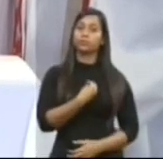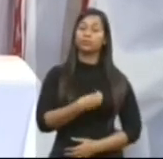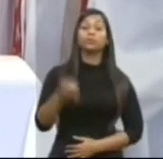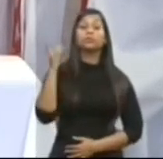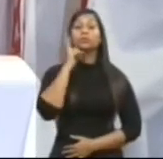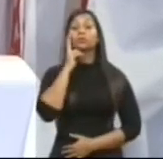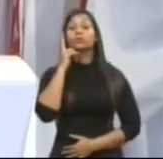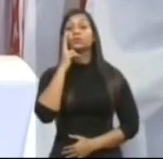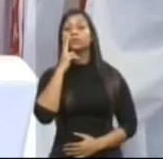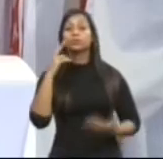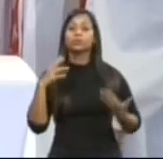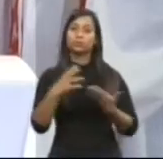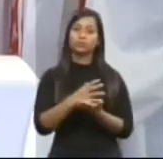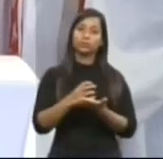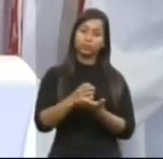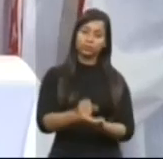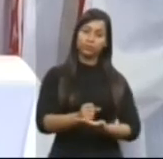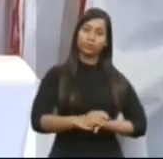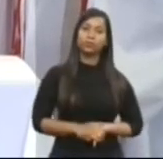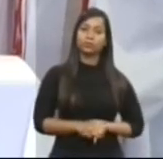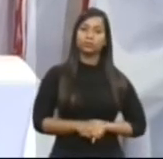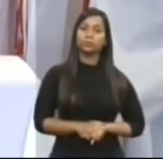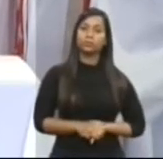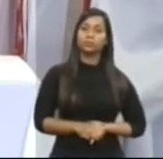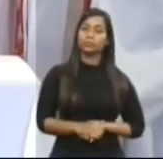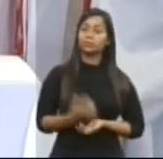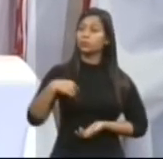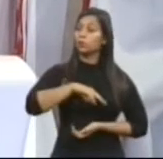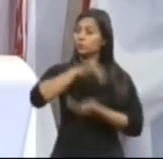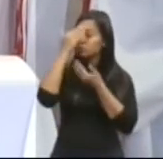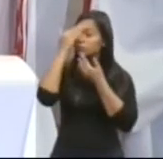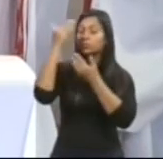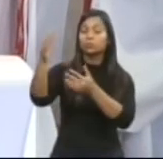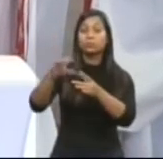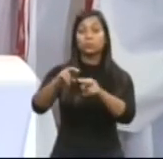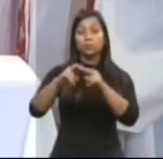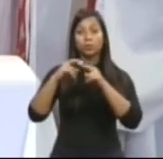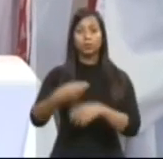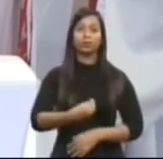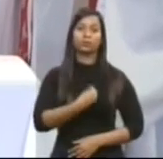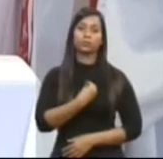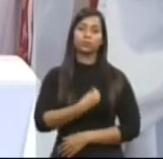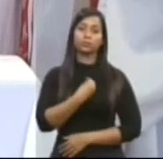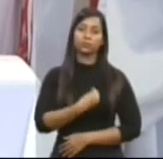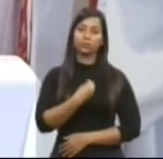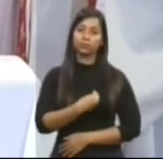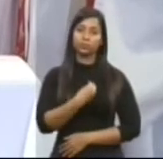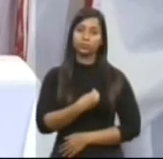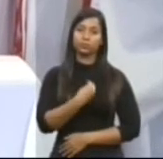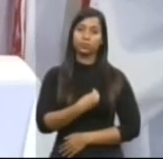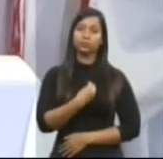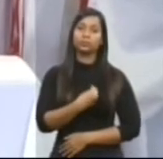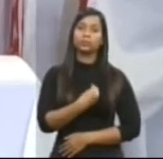o pão da vida e o cálice da salvação. E vos agradecemos porque nos